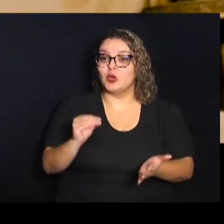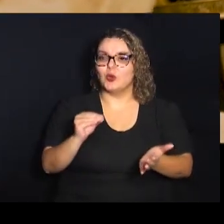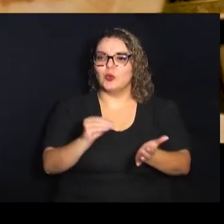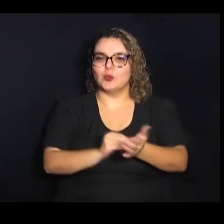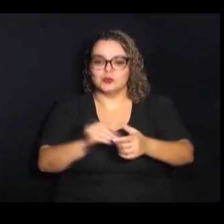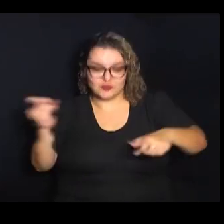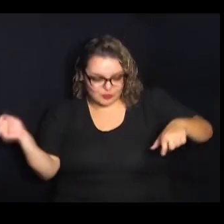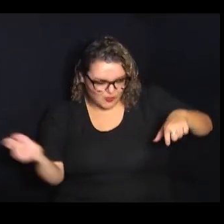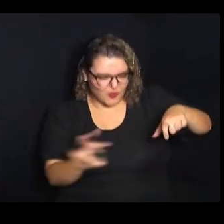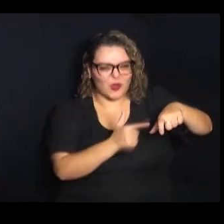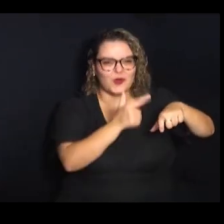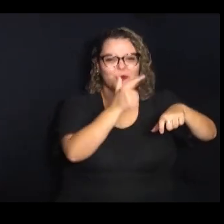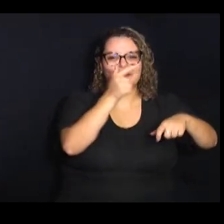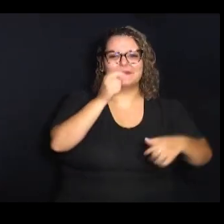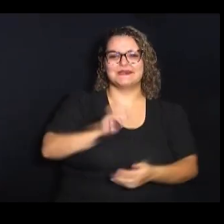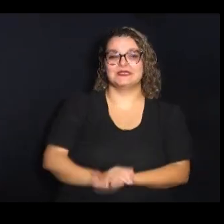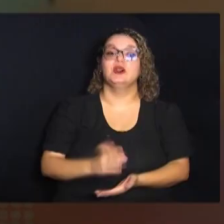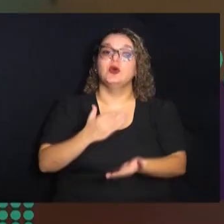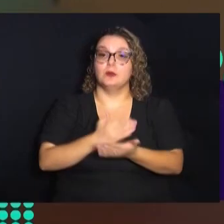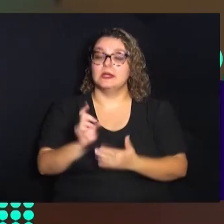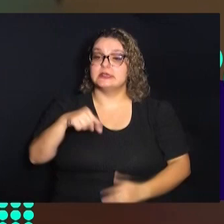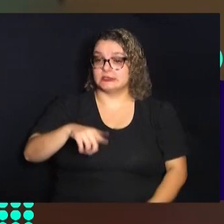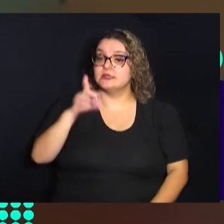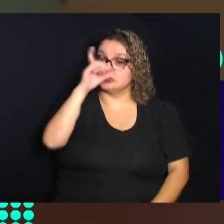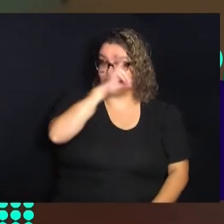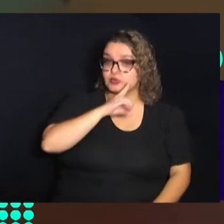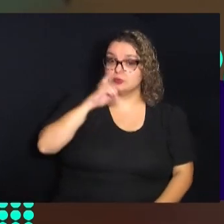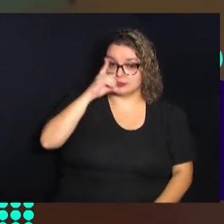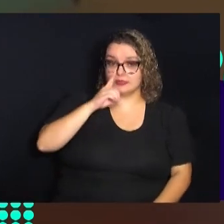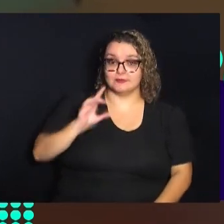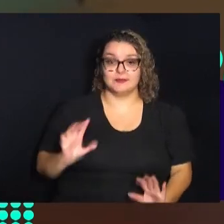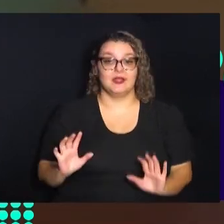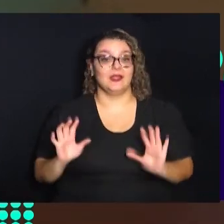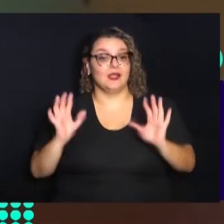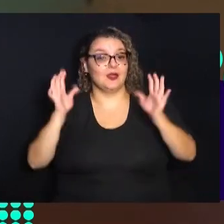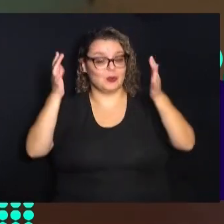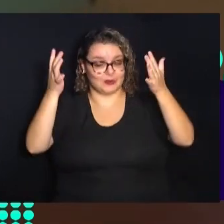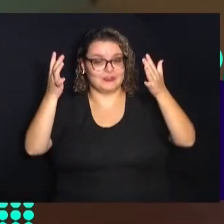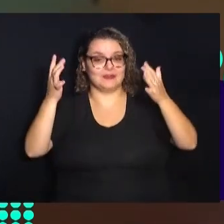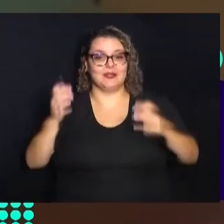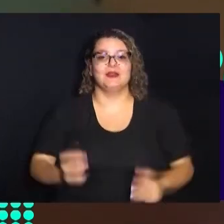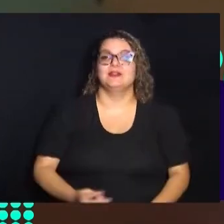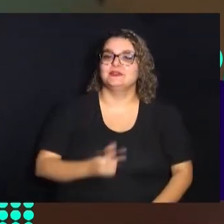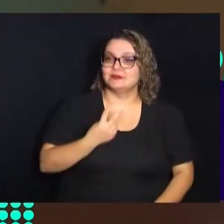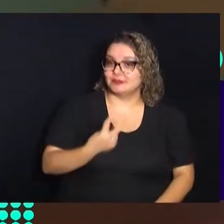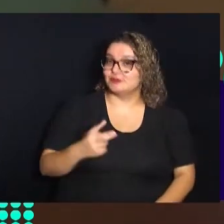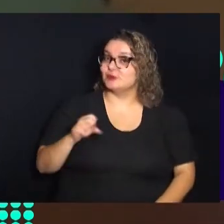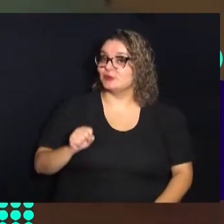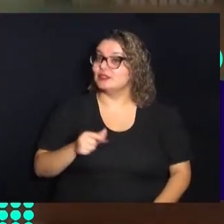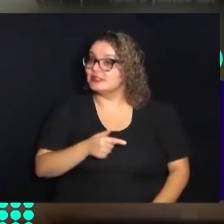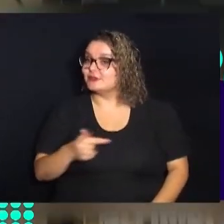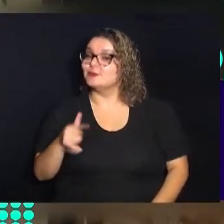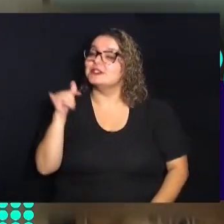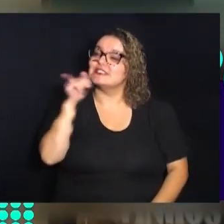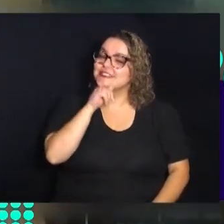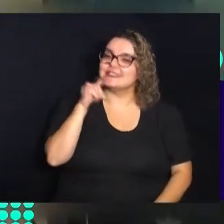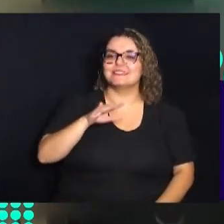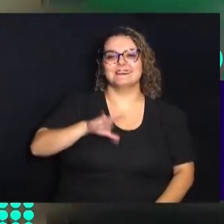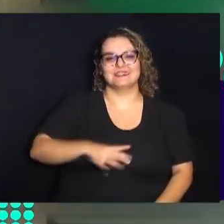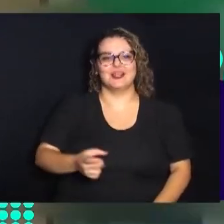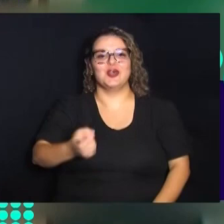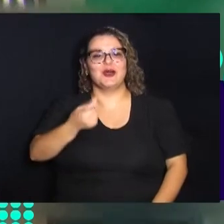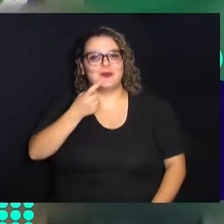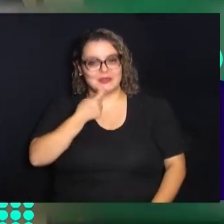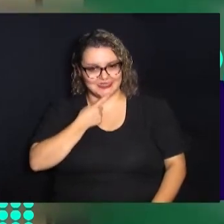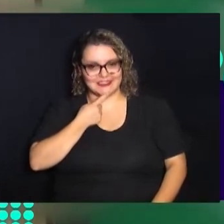O Último Gol. Começa neste domingo as comemorações da 28ª Semana